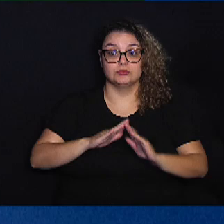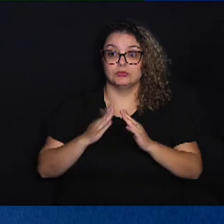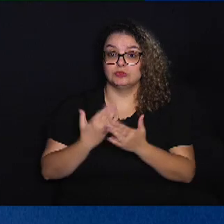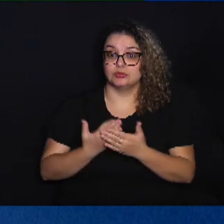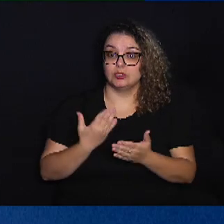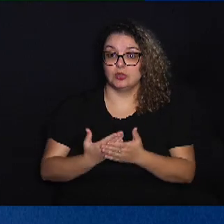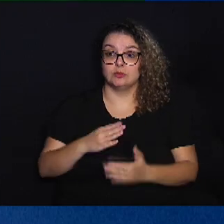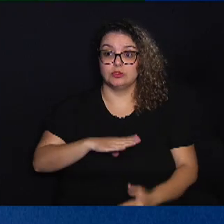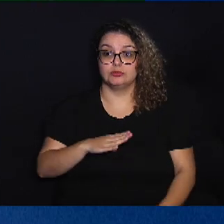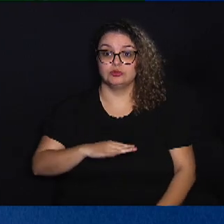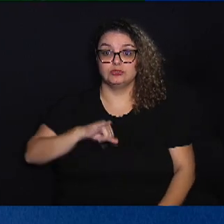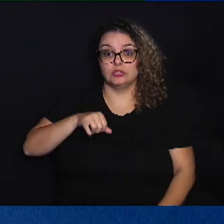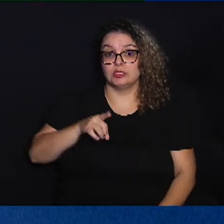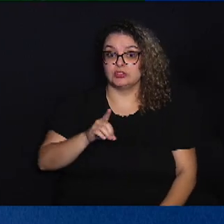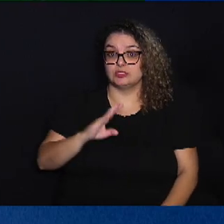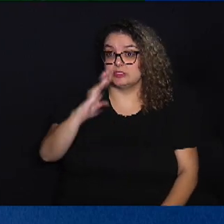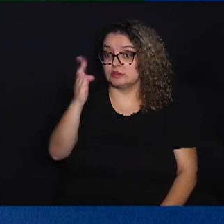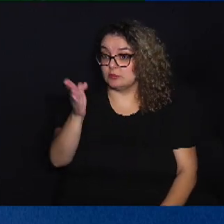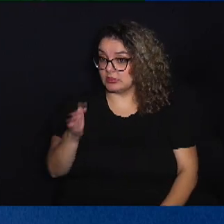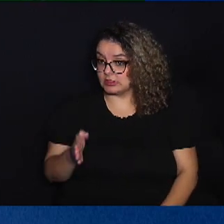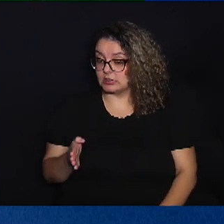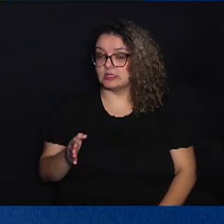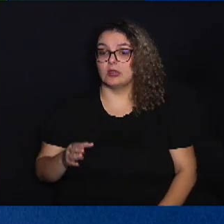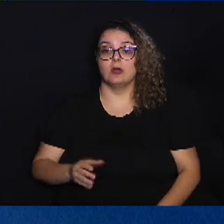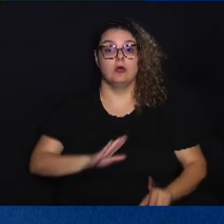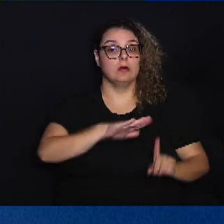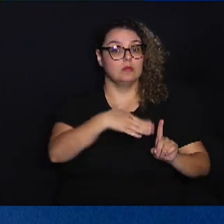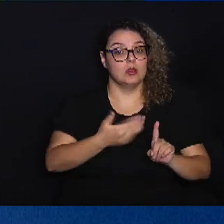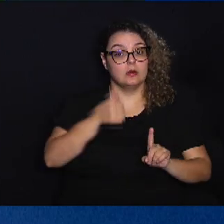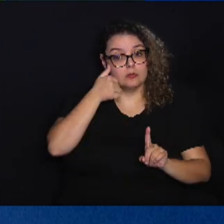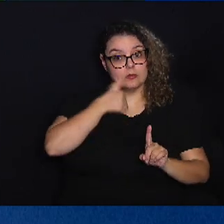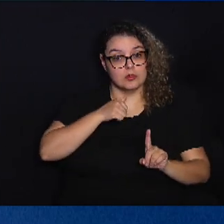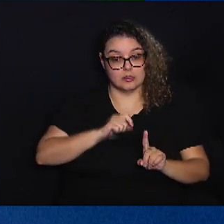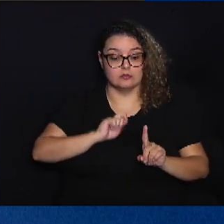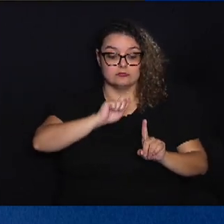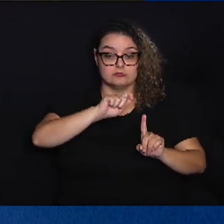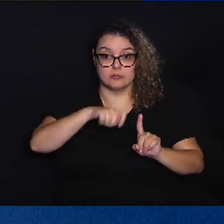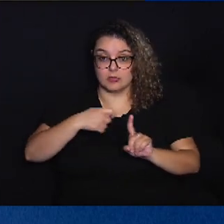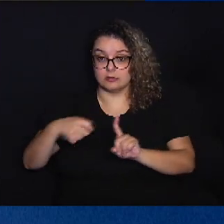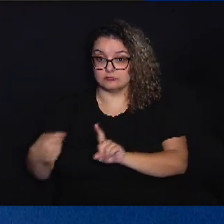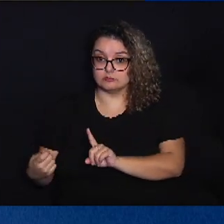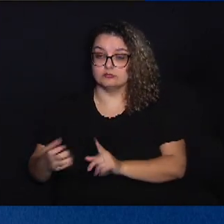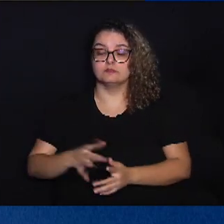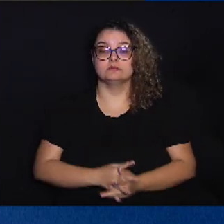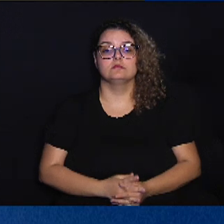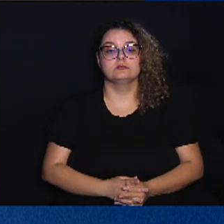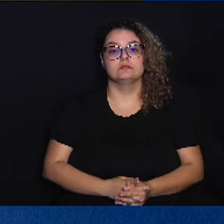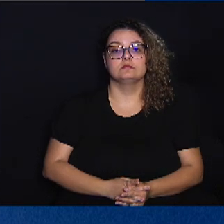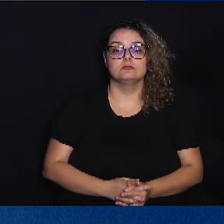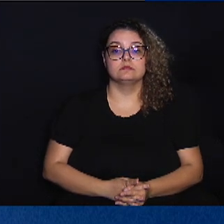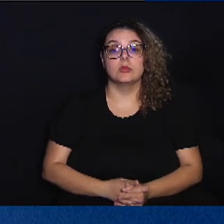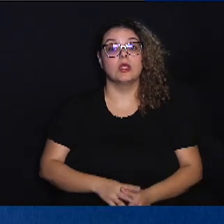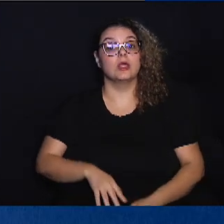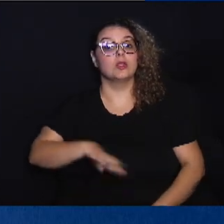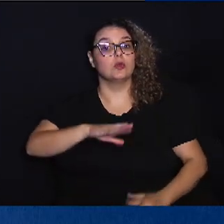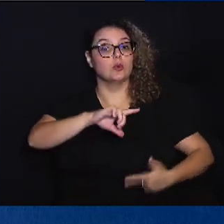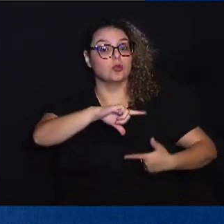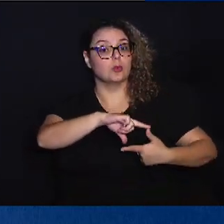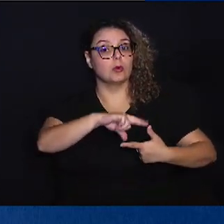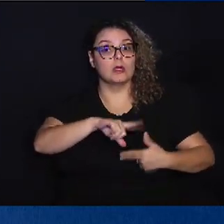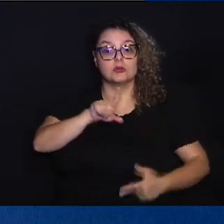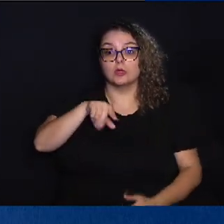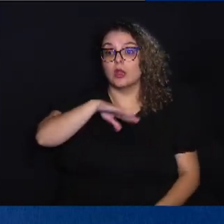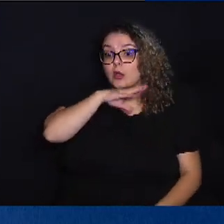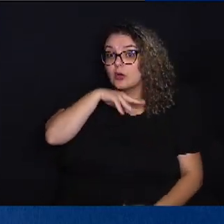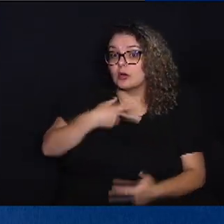do Jardim das Bandeiras homenageiam mulheres negras através da arte. E o quadro É o Bicho conta a